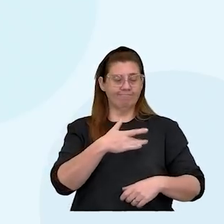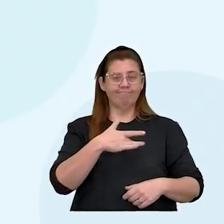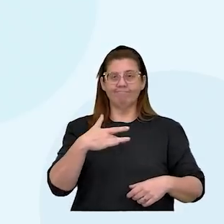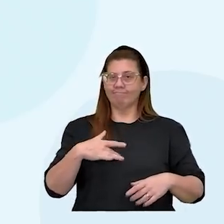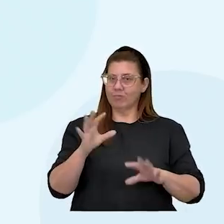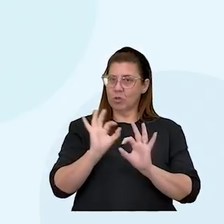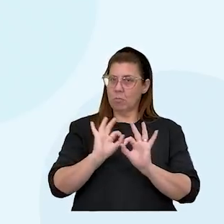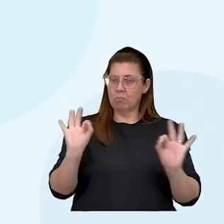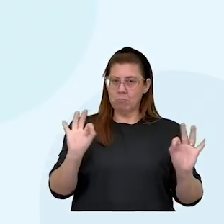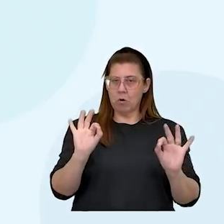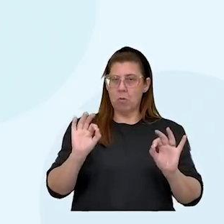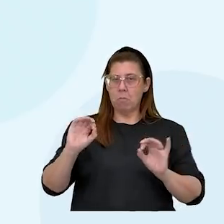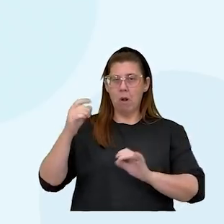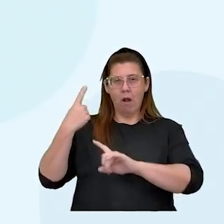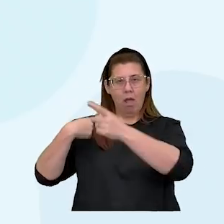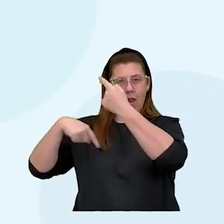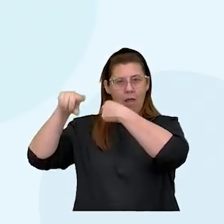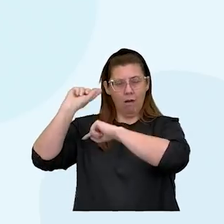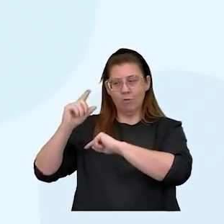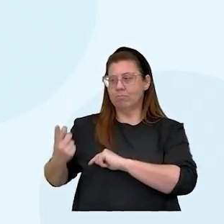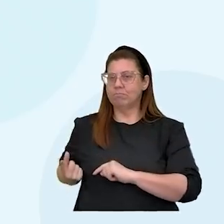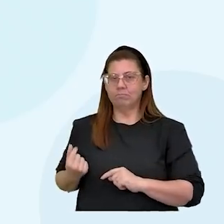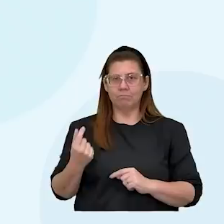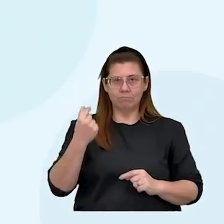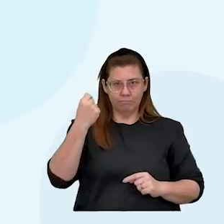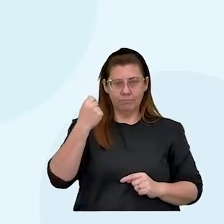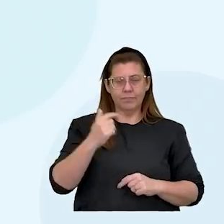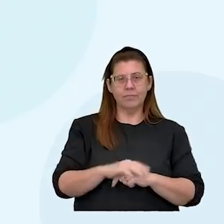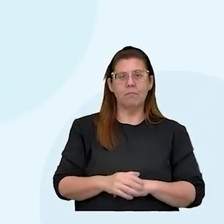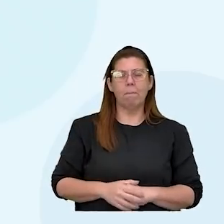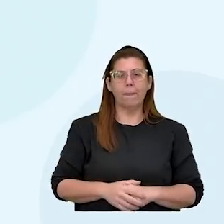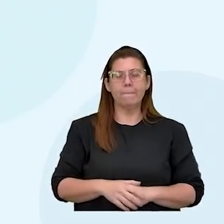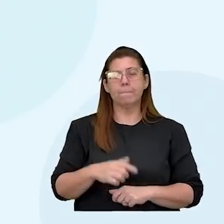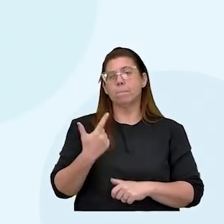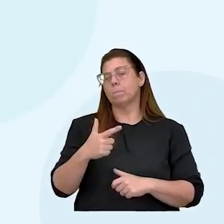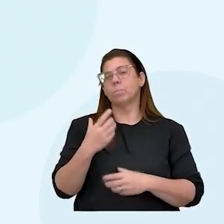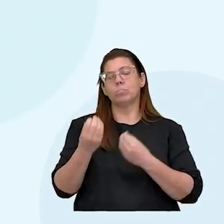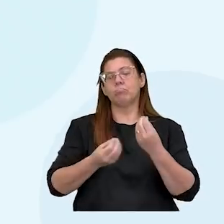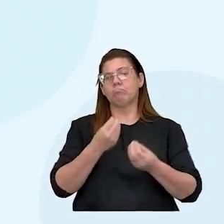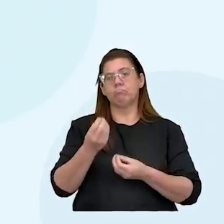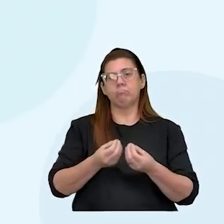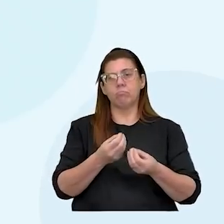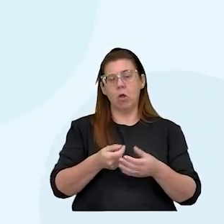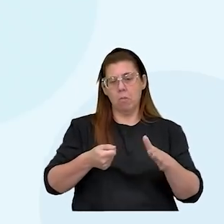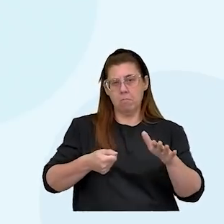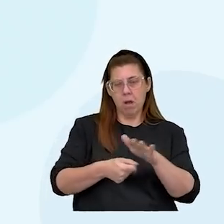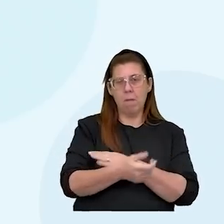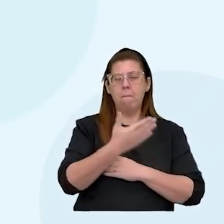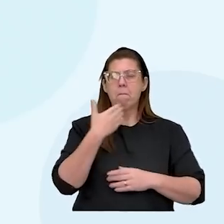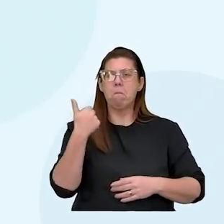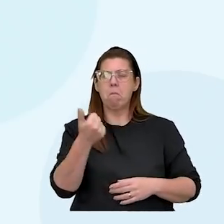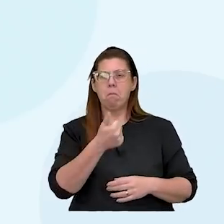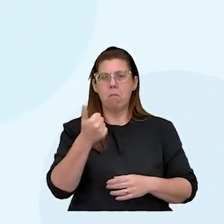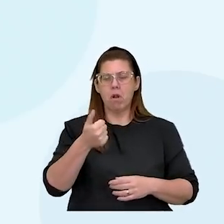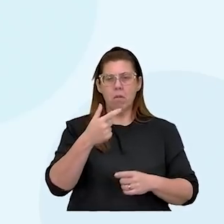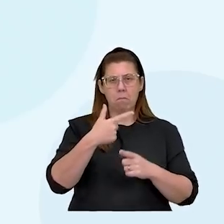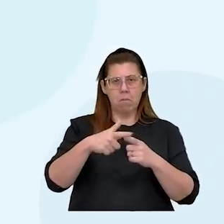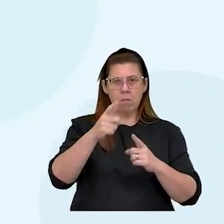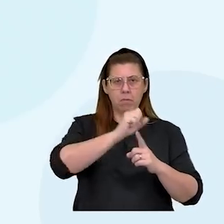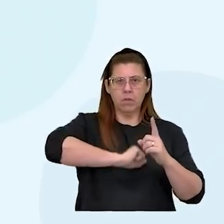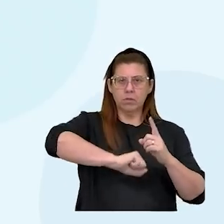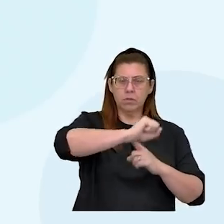saudável para crescer economicamente e não há como financiar a melhoria das questões